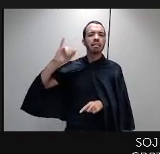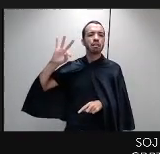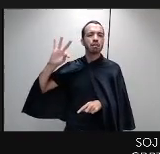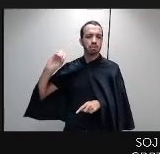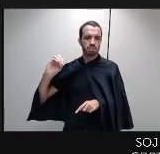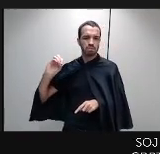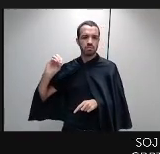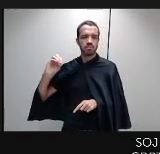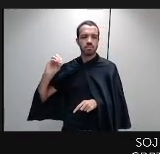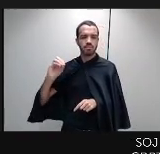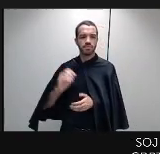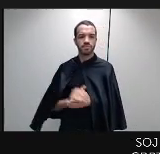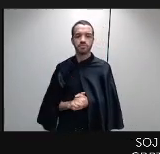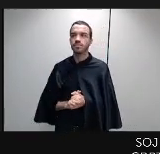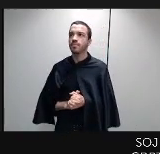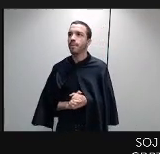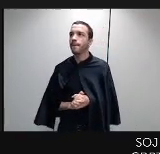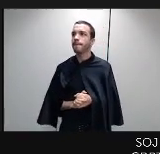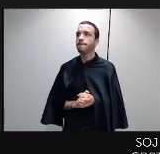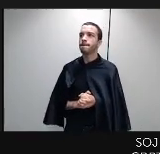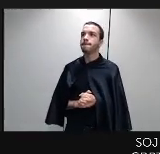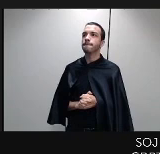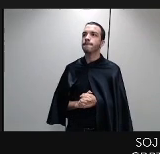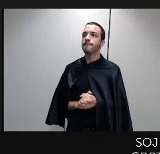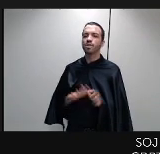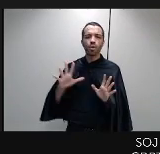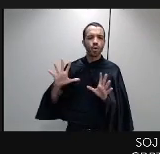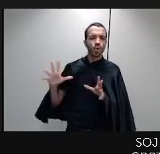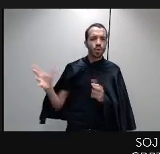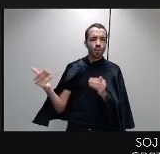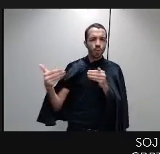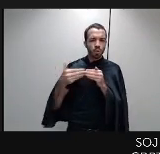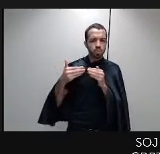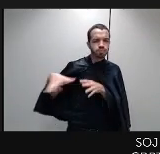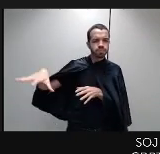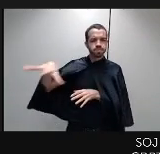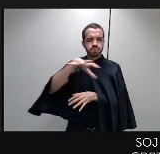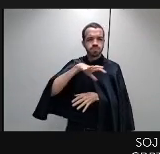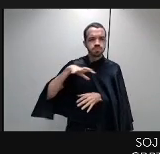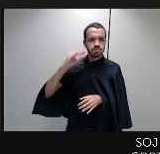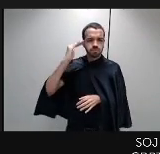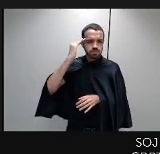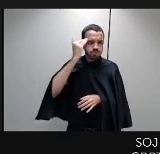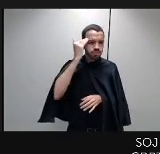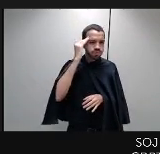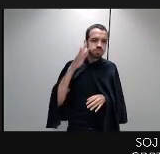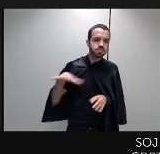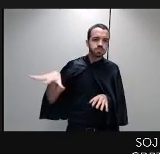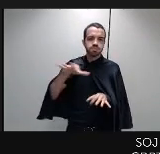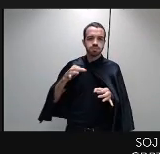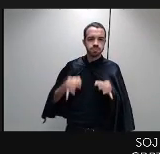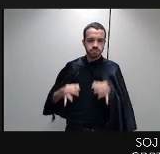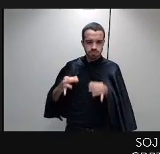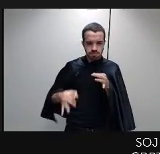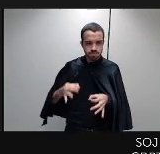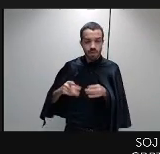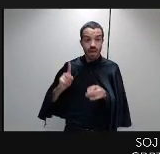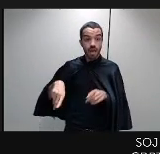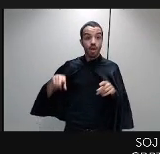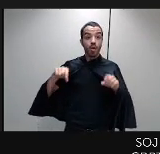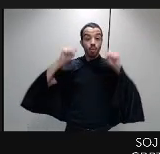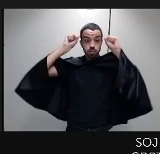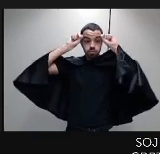Silva entendimento do tribunal Nesse contexto está em confronto com a jurisprudência da corte desta